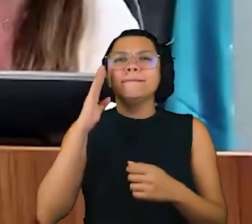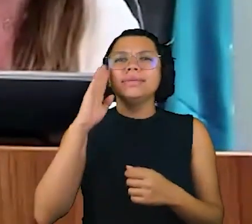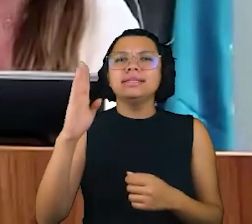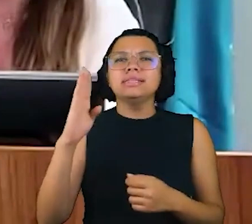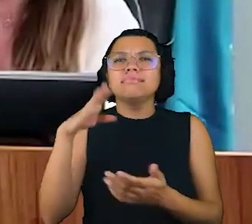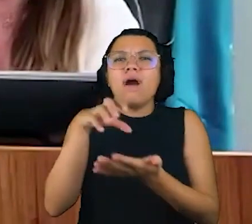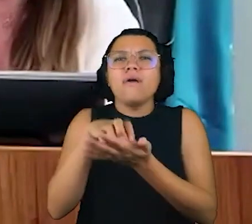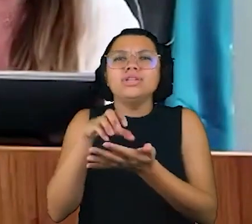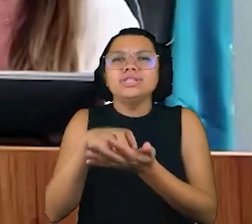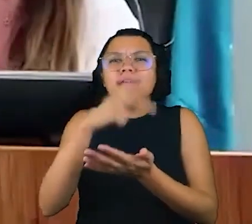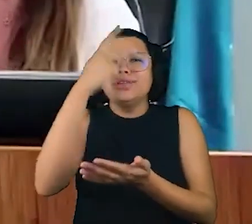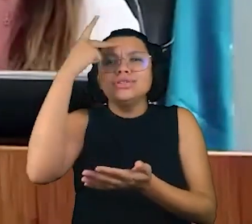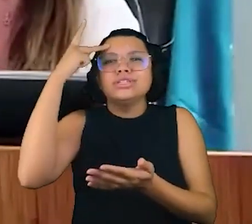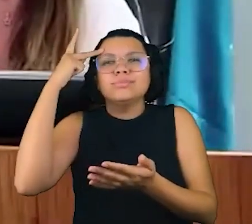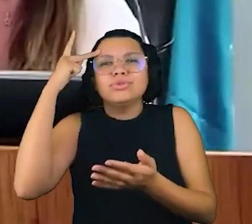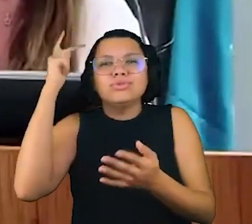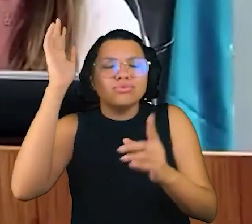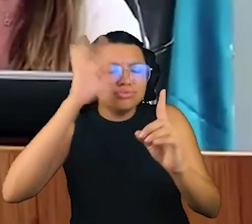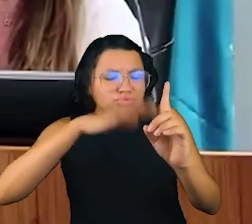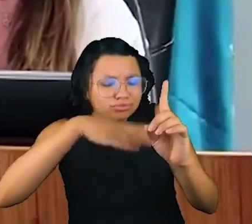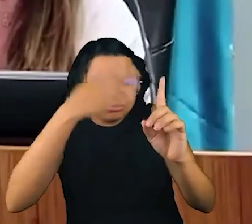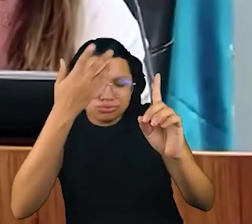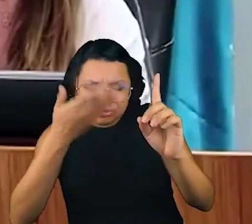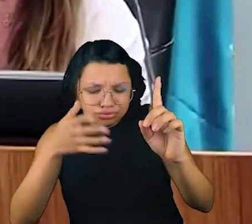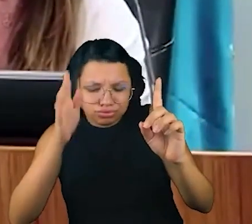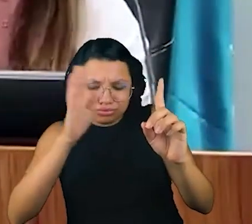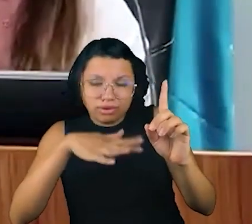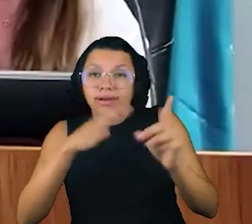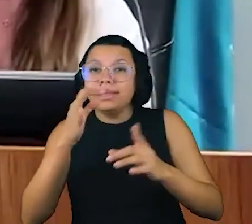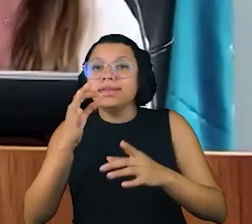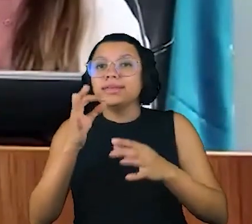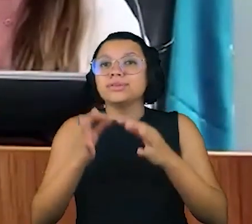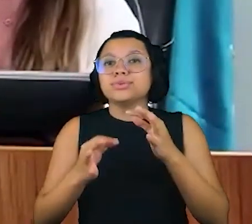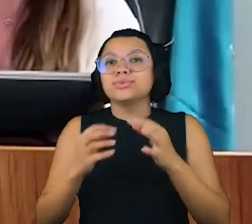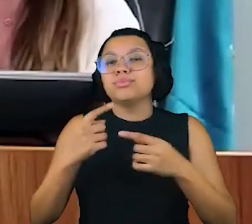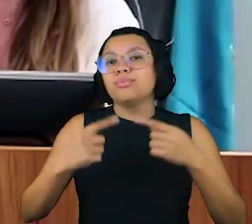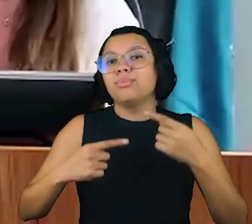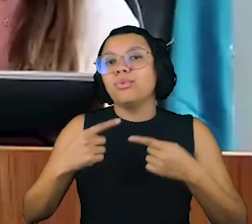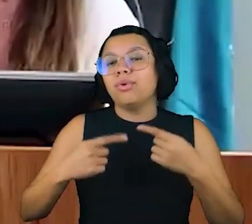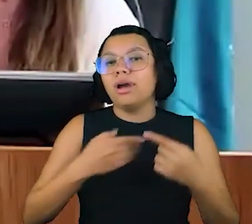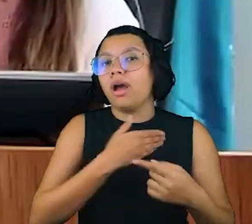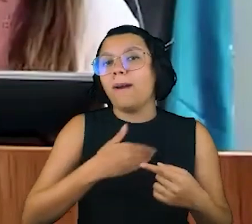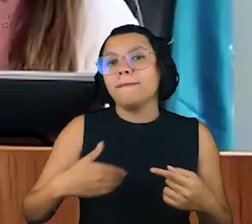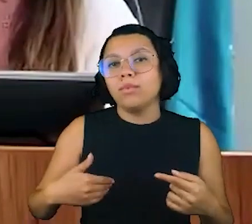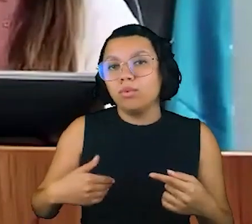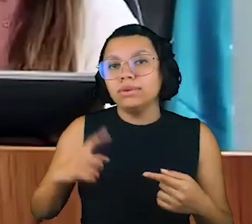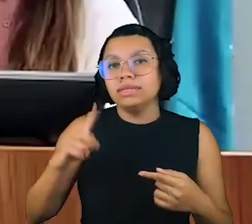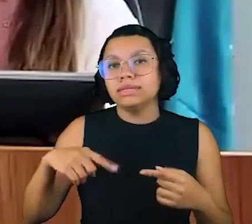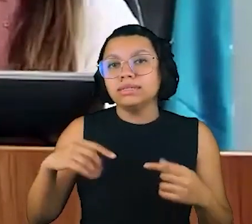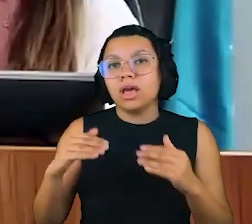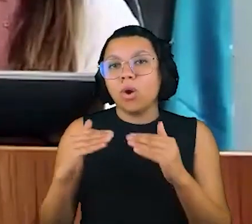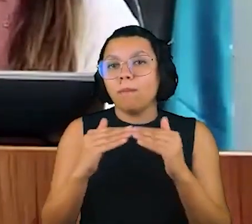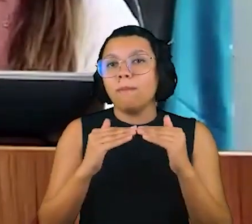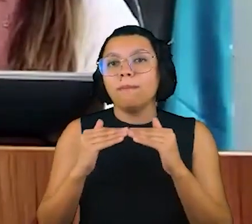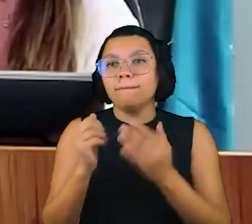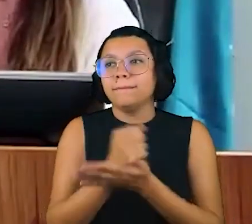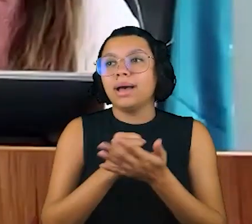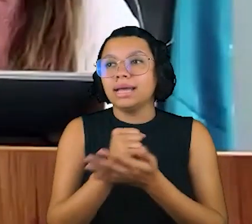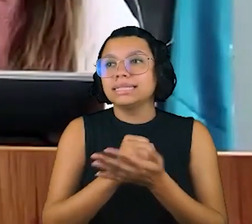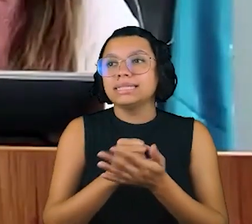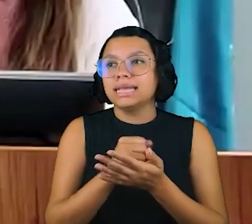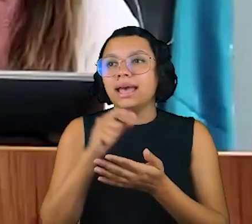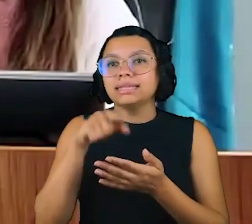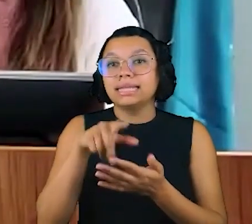principal entidade que as pessoas idolatram e as políticas públicas do judiciário são pautadas nessa